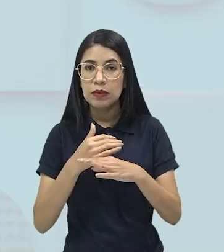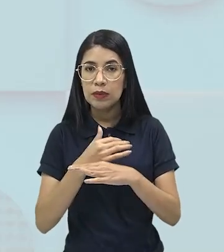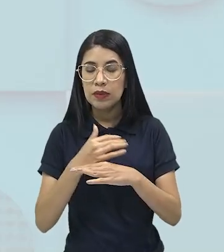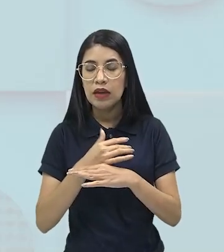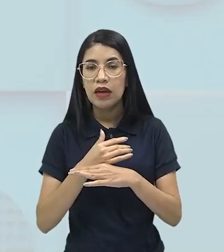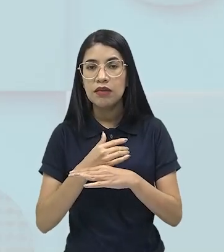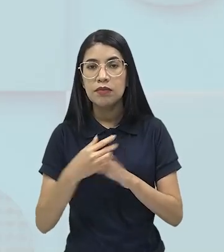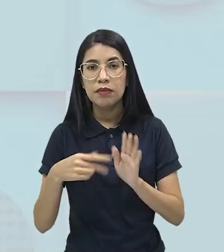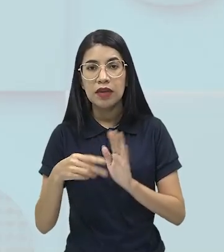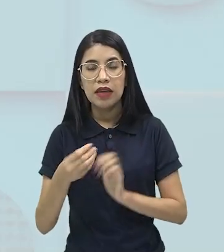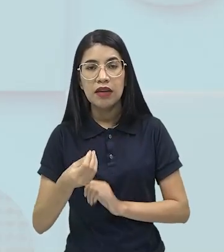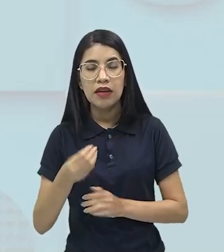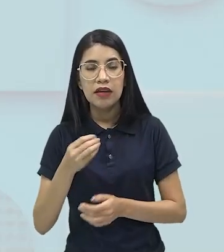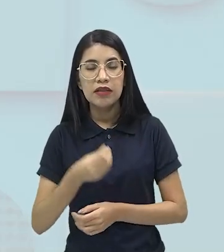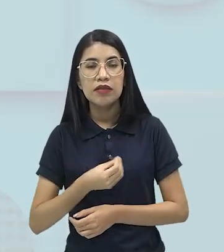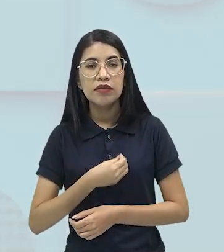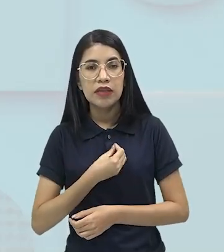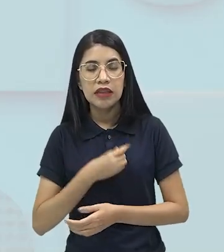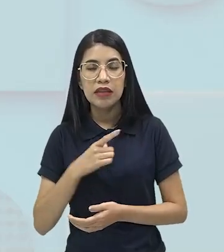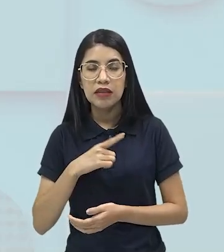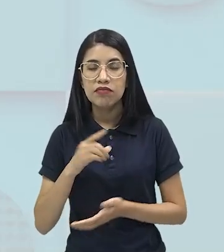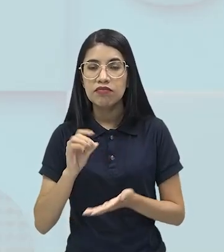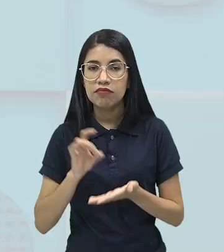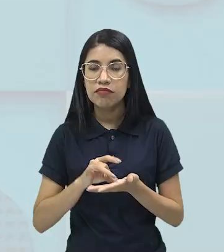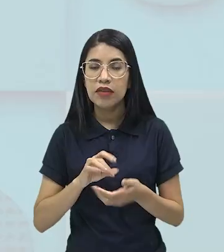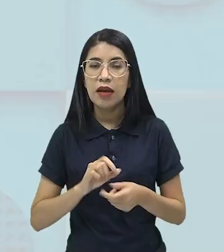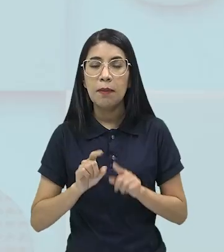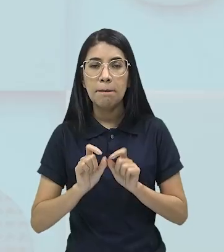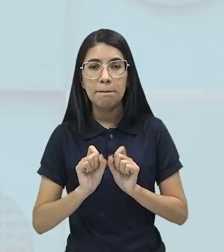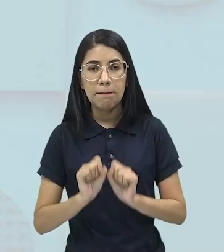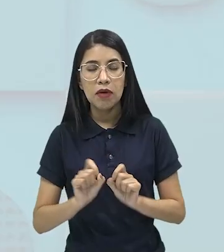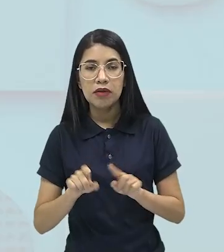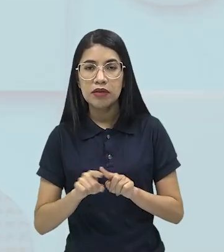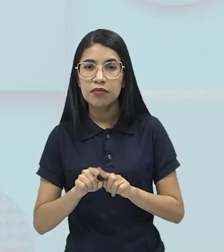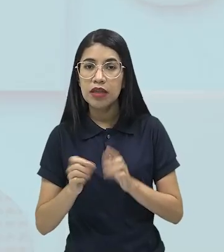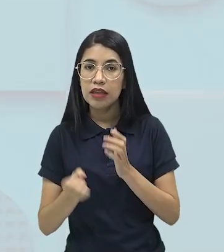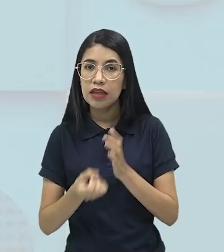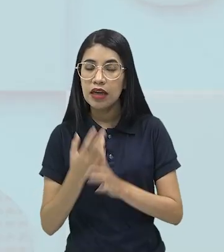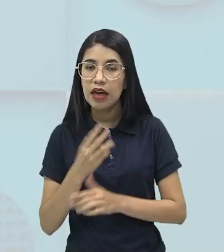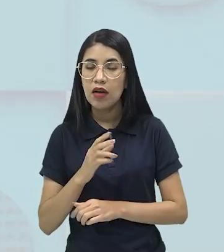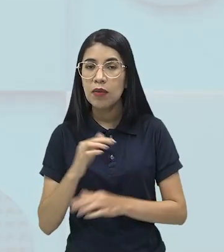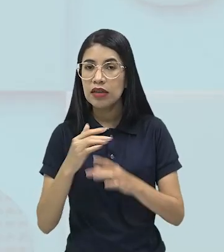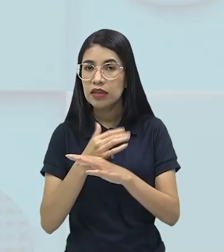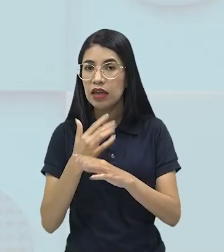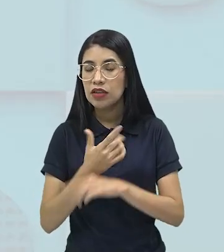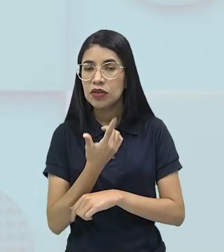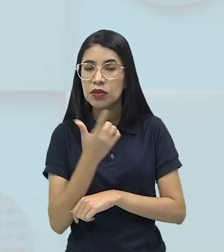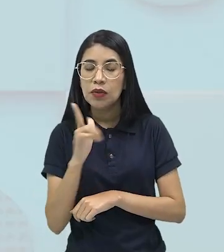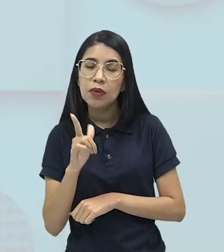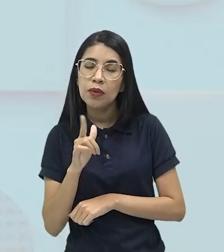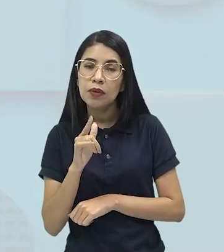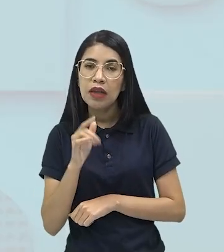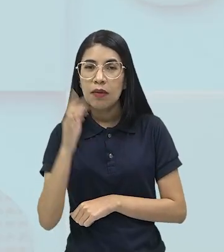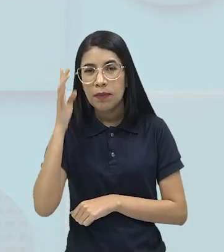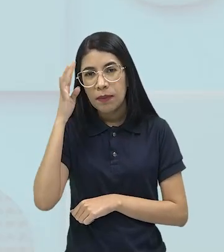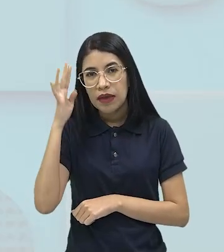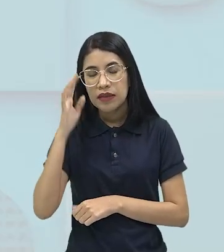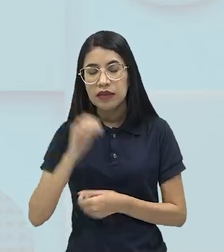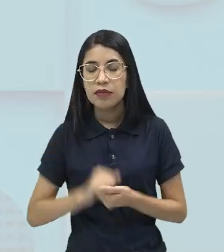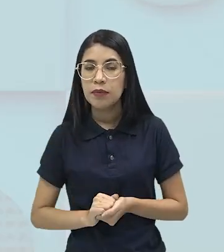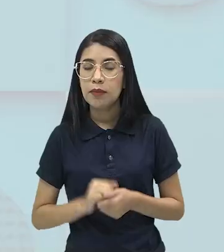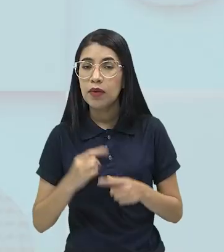fictícia, né? Mas ele poderia ter criado um outro nome de cidade. A cidade, ela é um elemento da